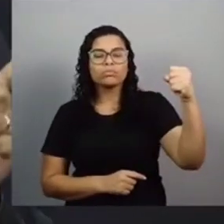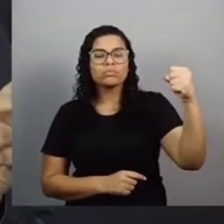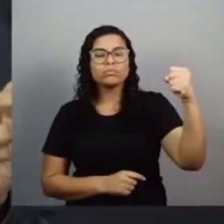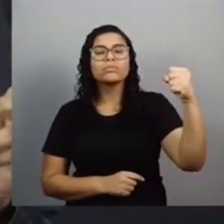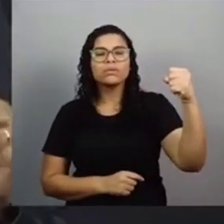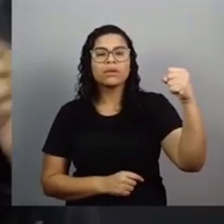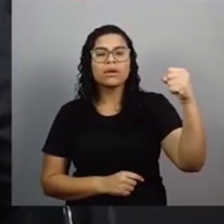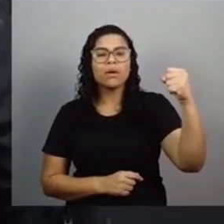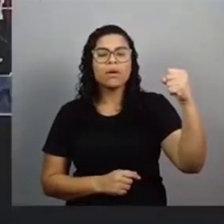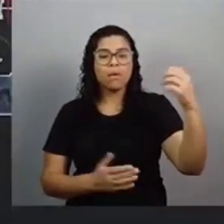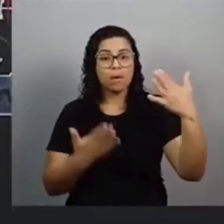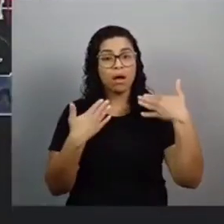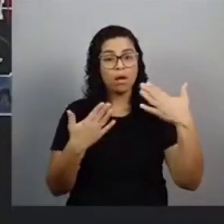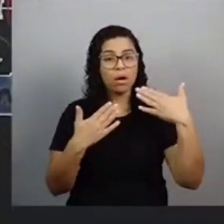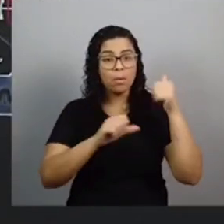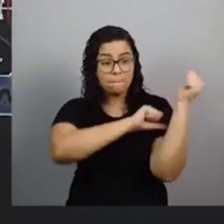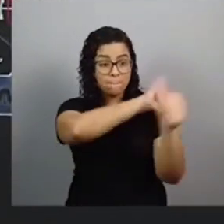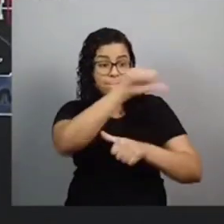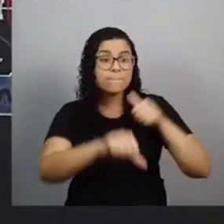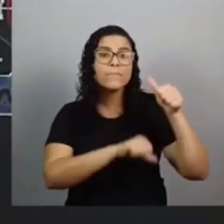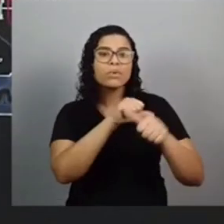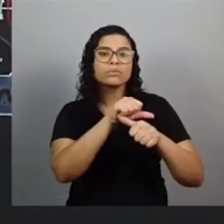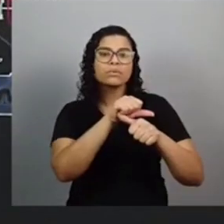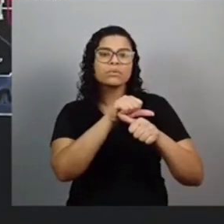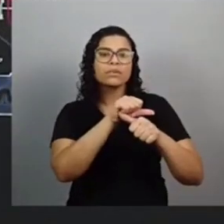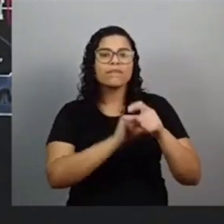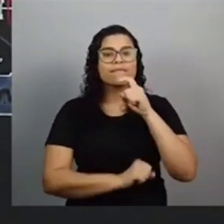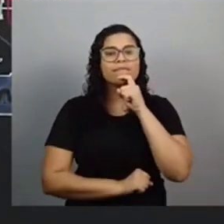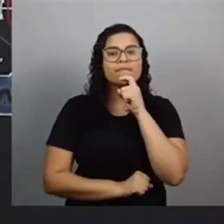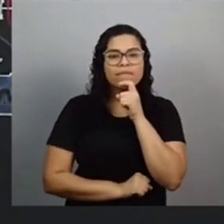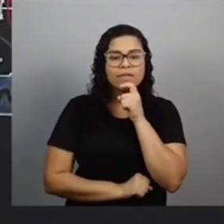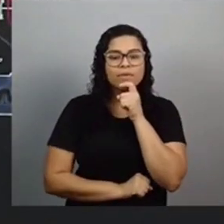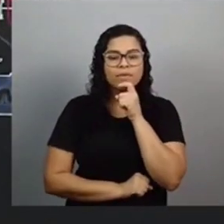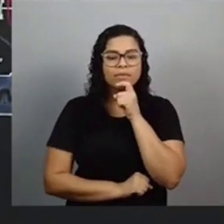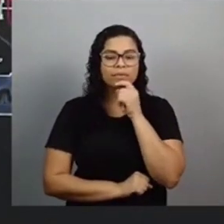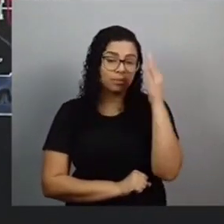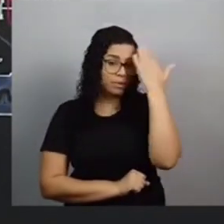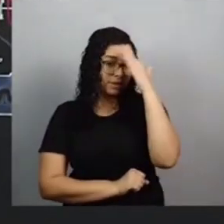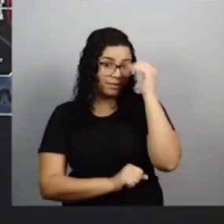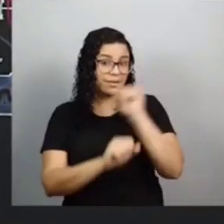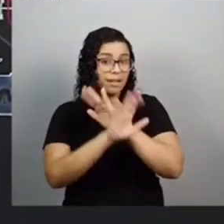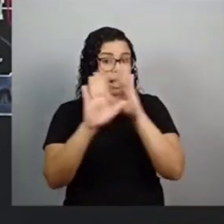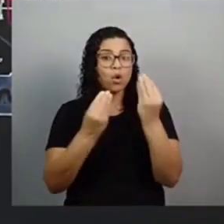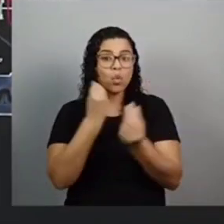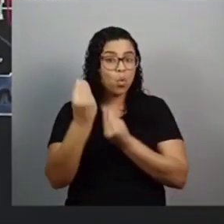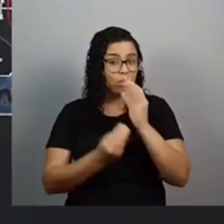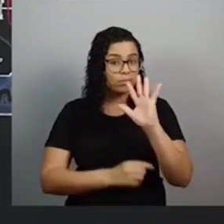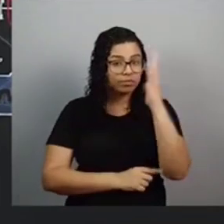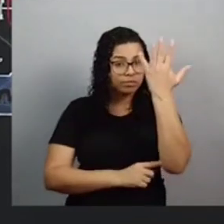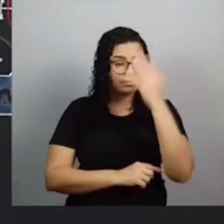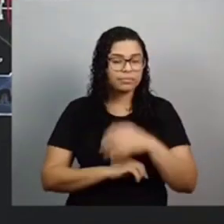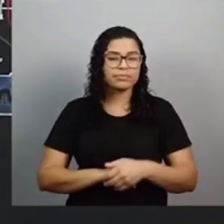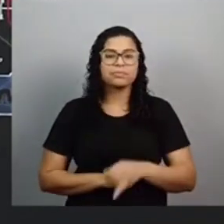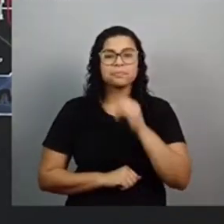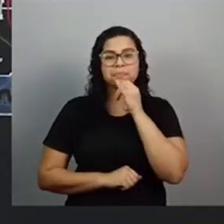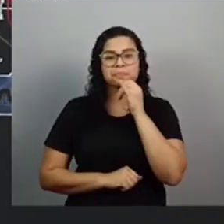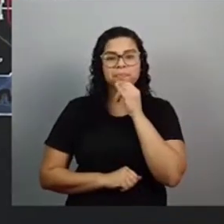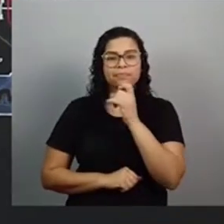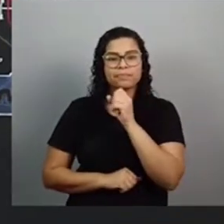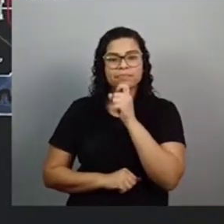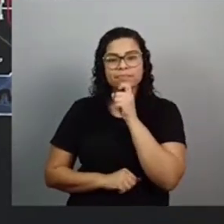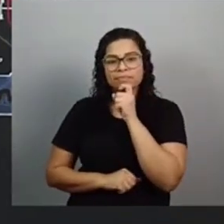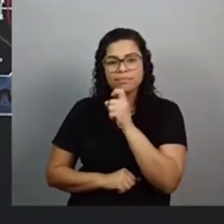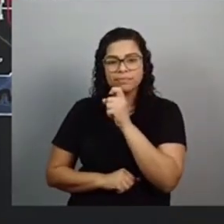calor e lá dentro está resfriado. Vamos entender o que está acontecendo aqui? Atrás da sua geladeira ou do